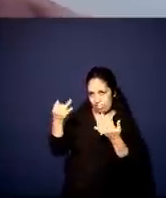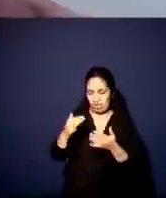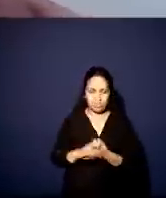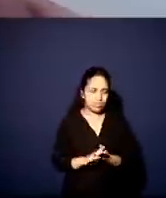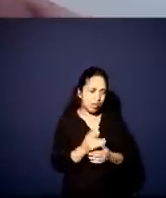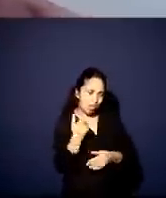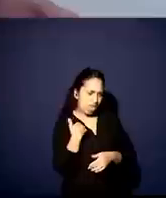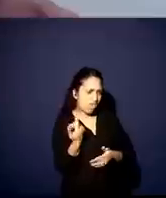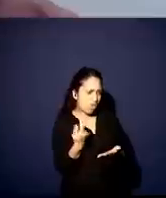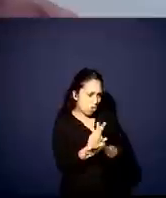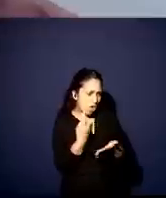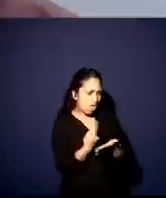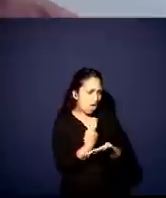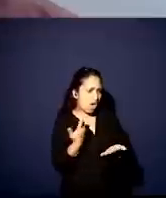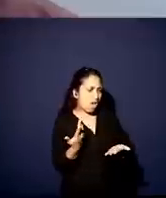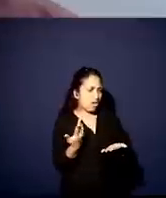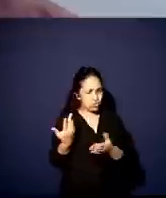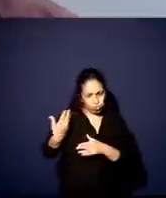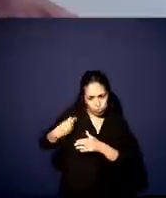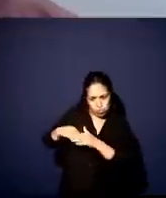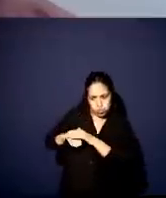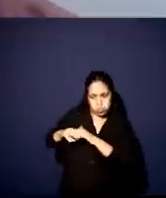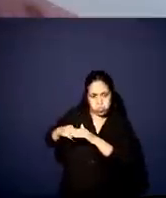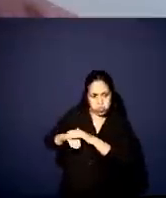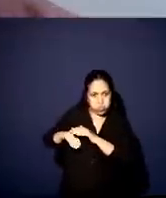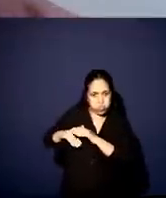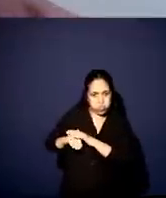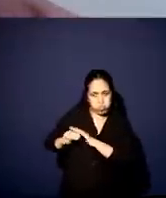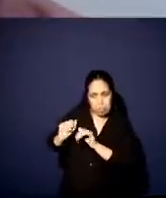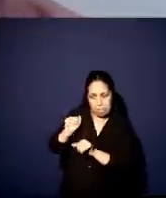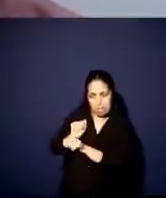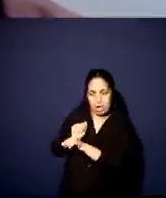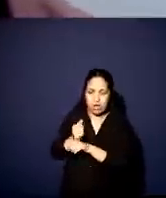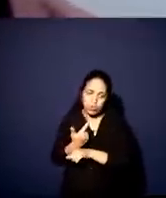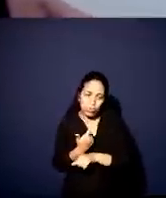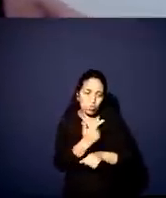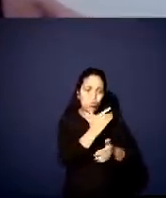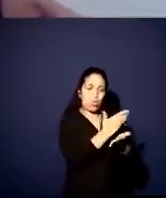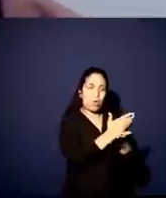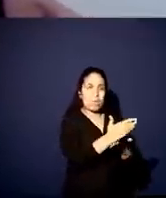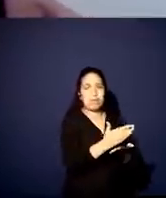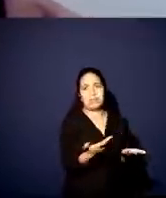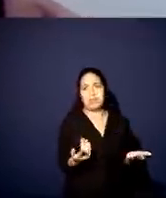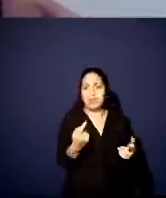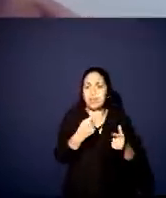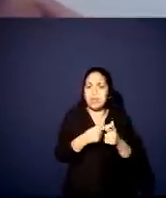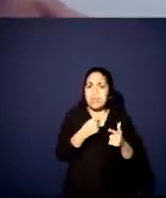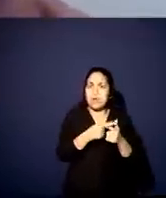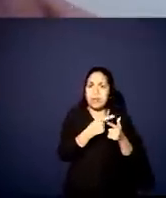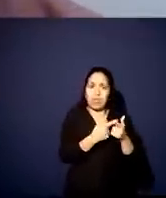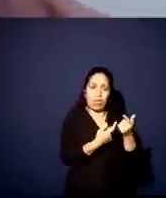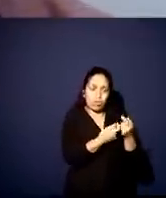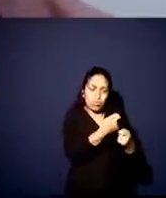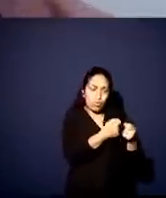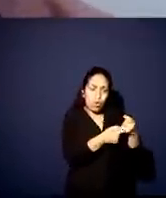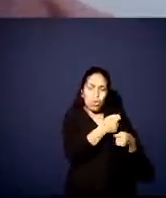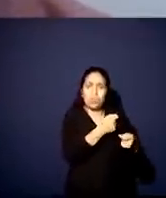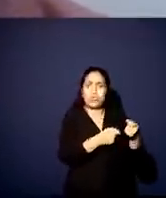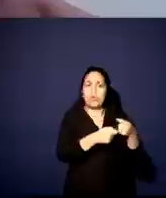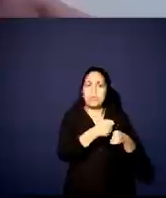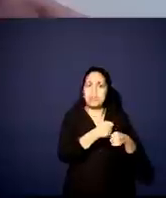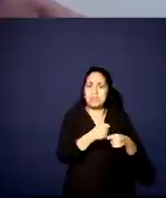trade, eu estopo. Não tem essa. Zero esse e parto para outro. Por que que os economistas eles são